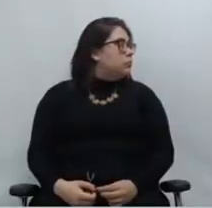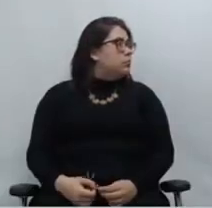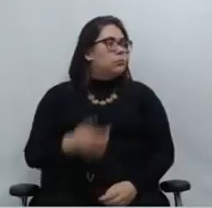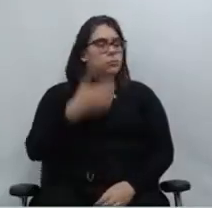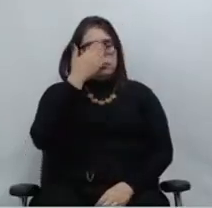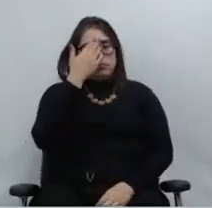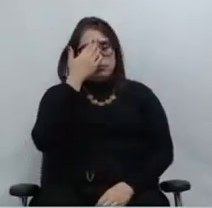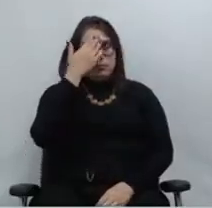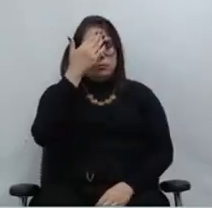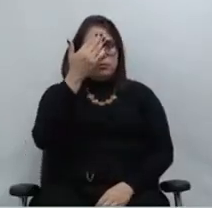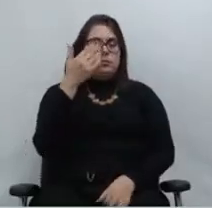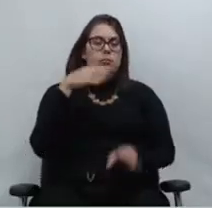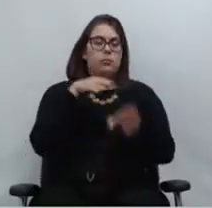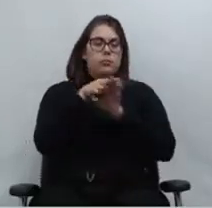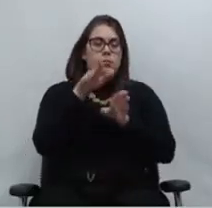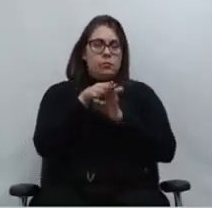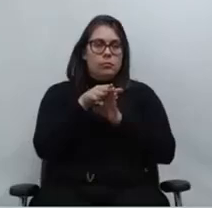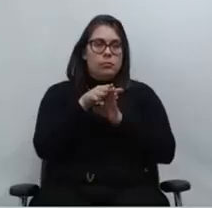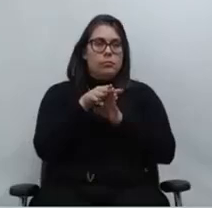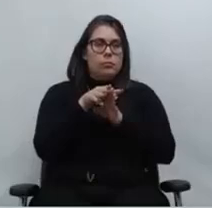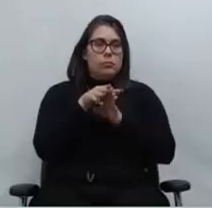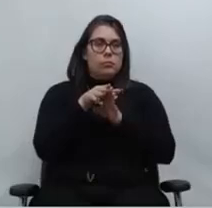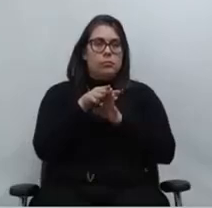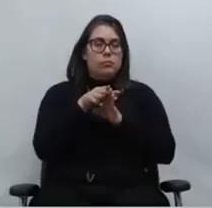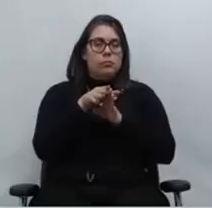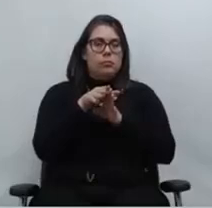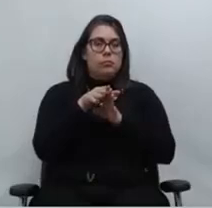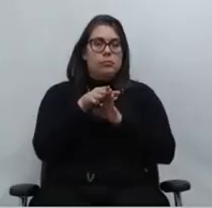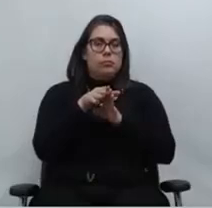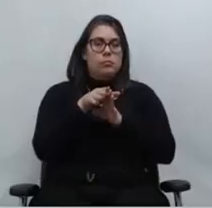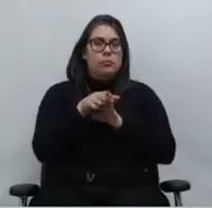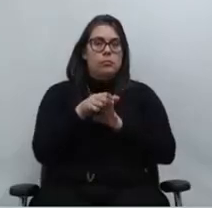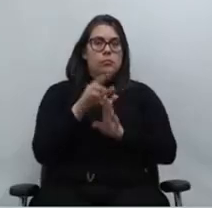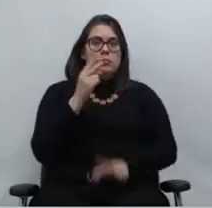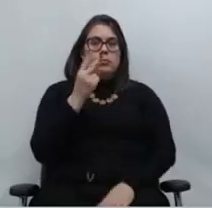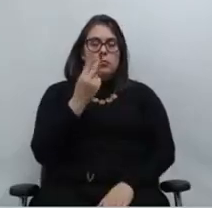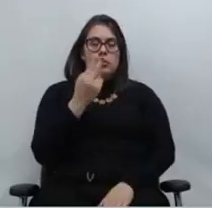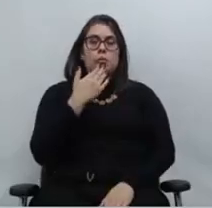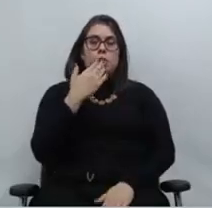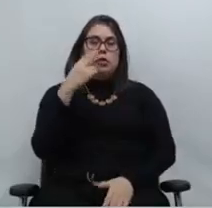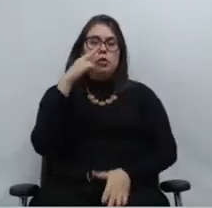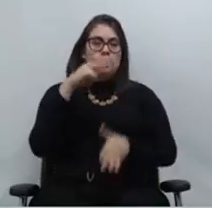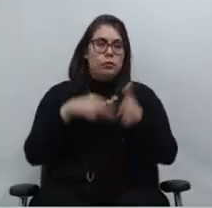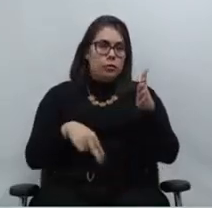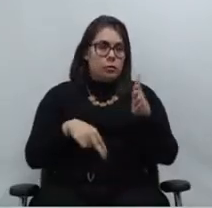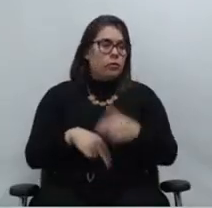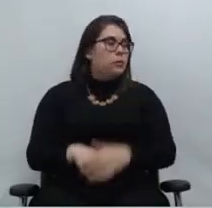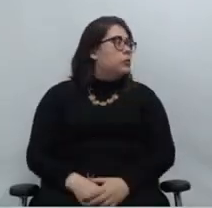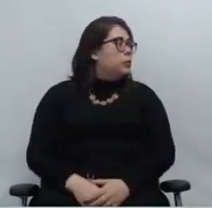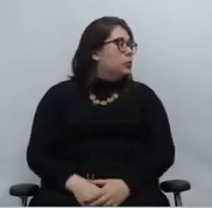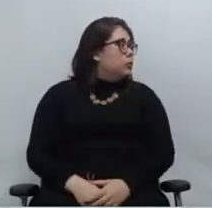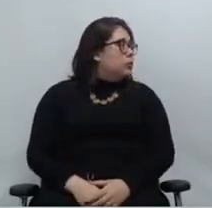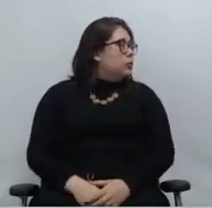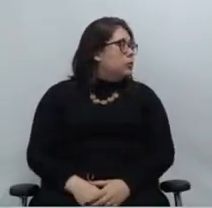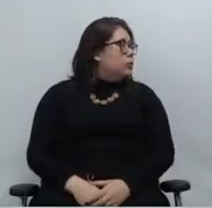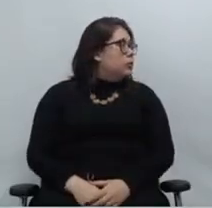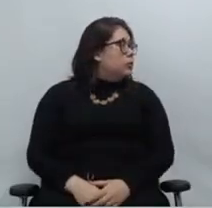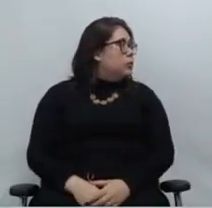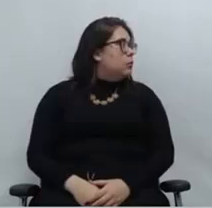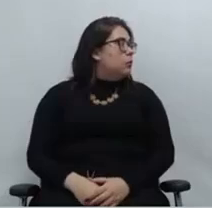Agradeço à excelentíssima conselheira relatora, temos já apontados 2 pedidos de vista, do